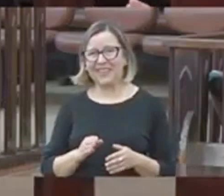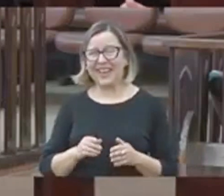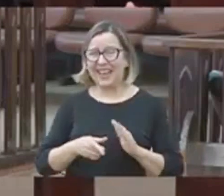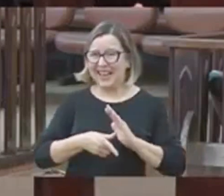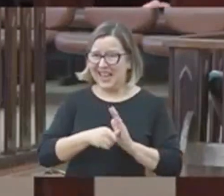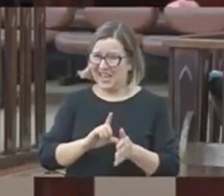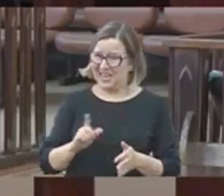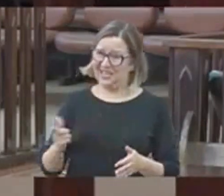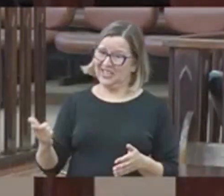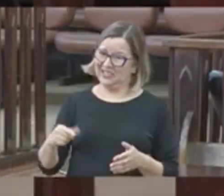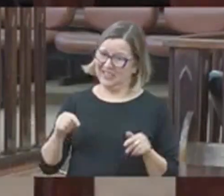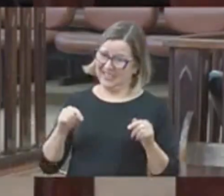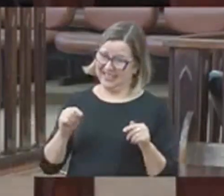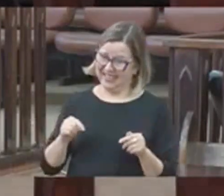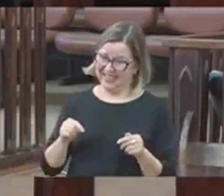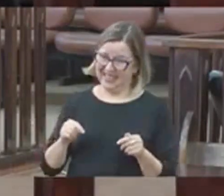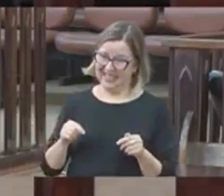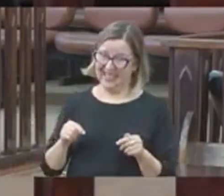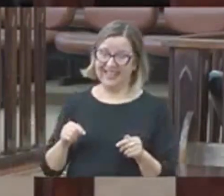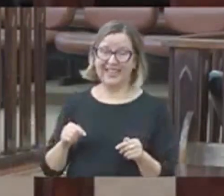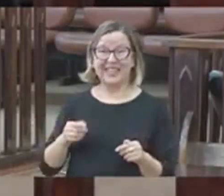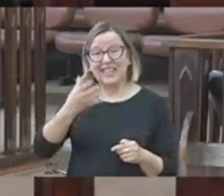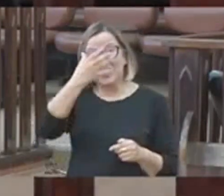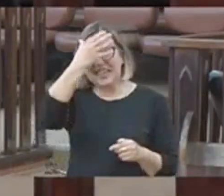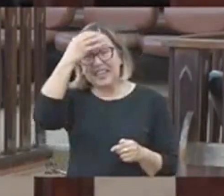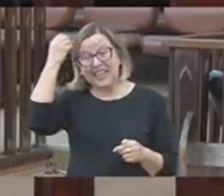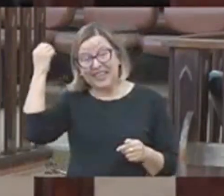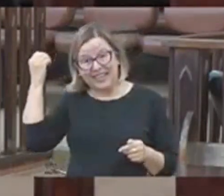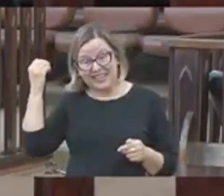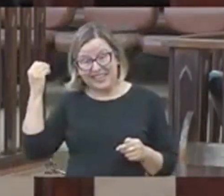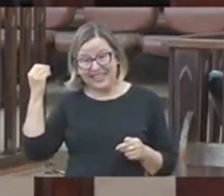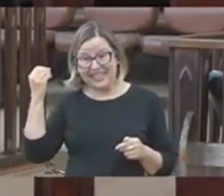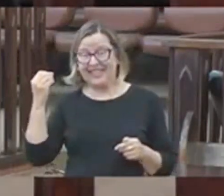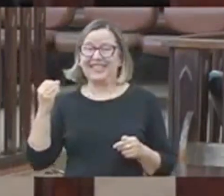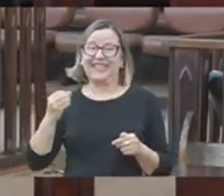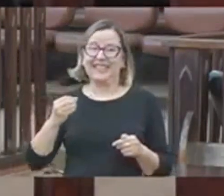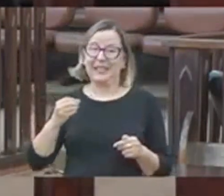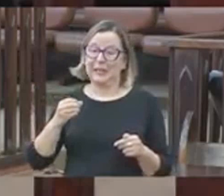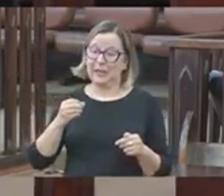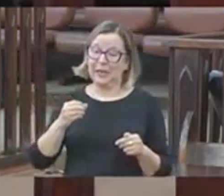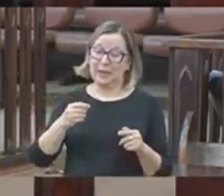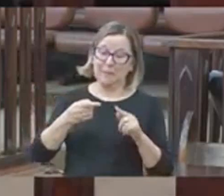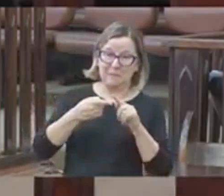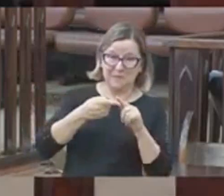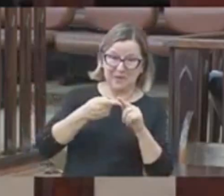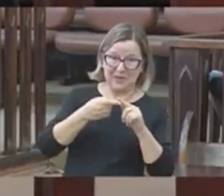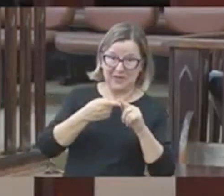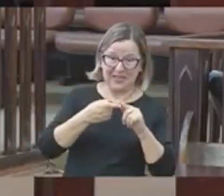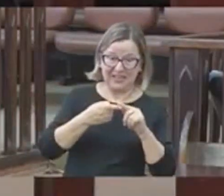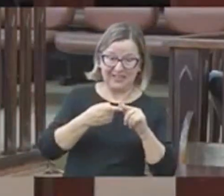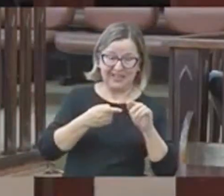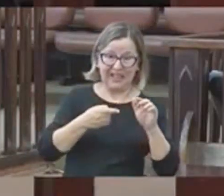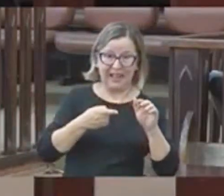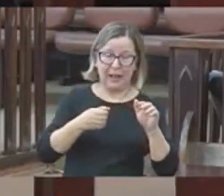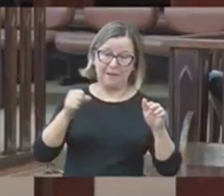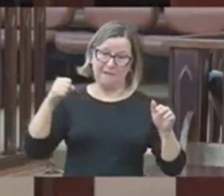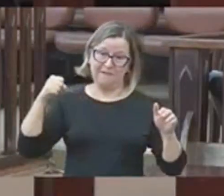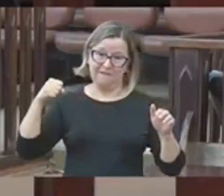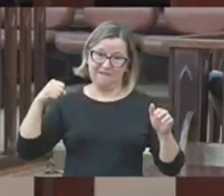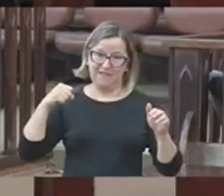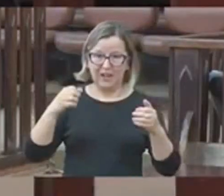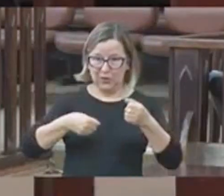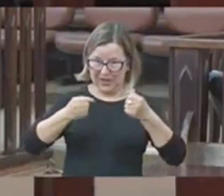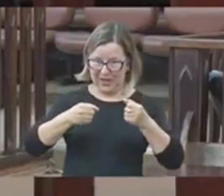carro. Está roxo aqui agora. Está doendo. E quando eu sentei agora há pouco, antes do Hildo me